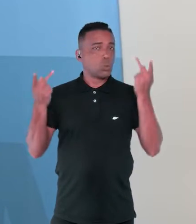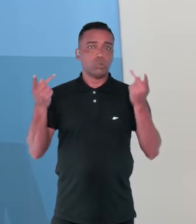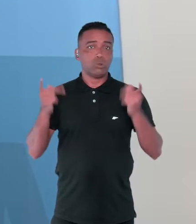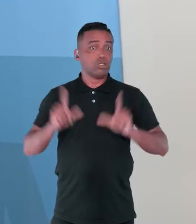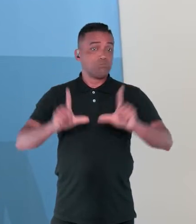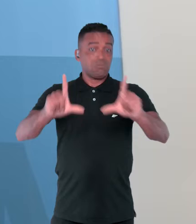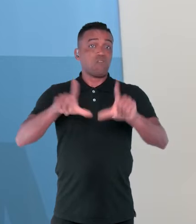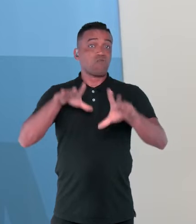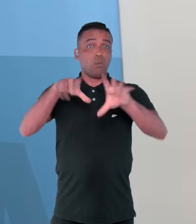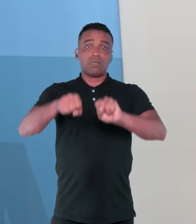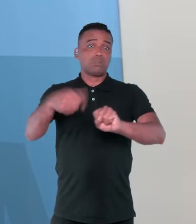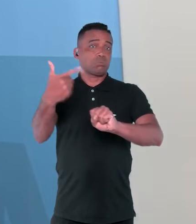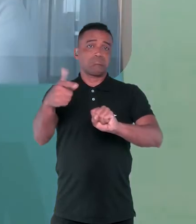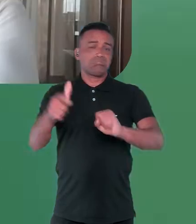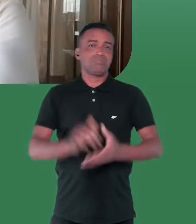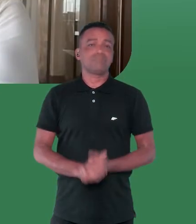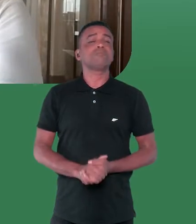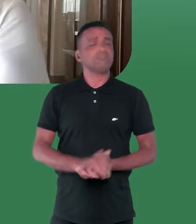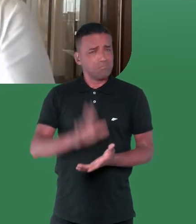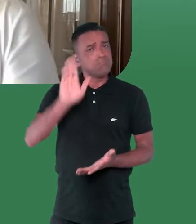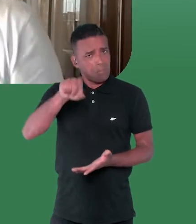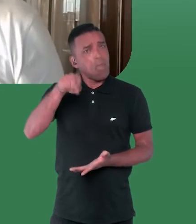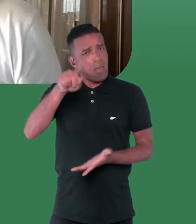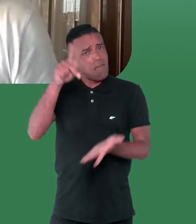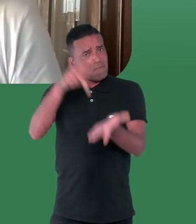diploma, né? É verdade.